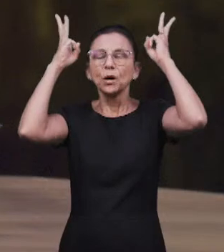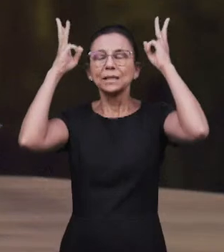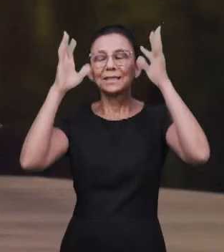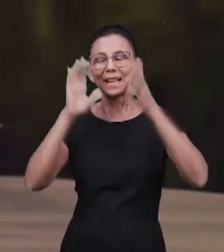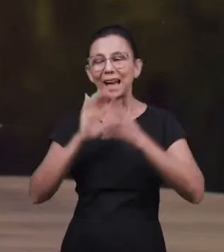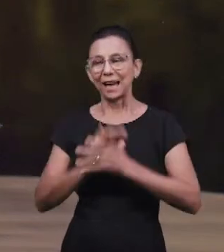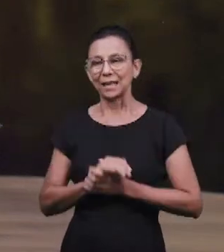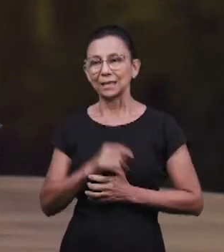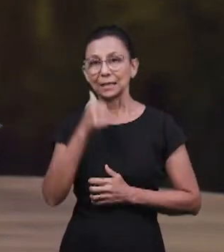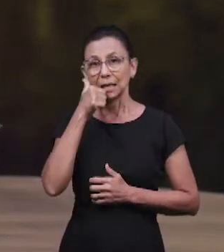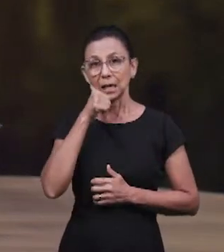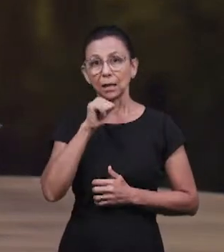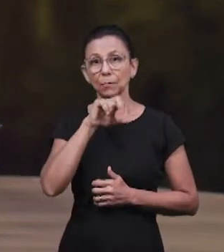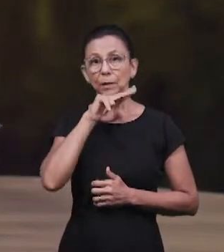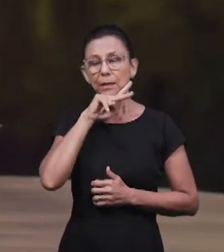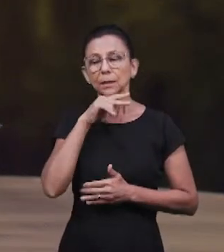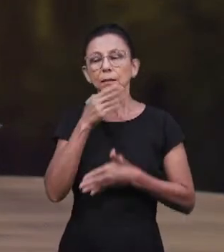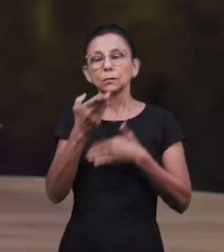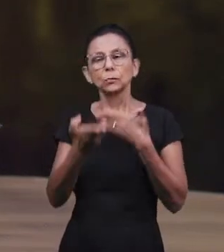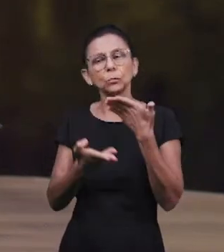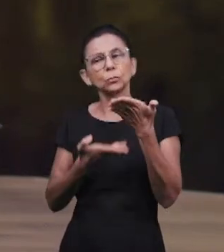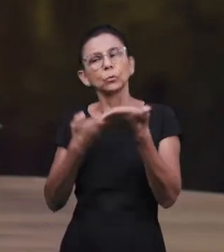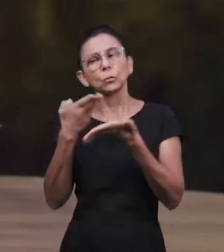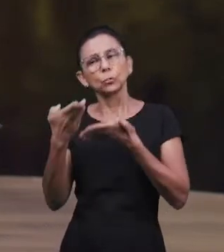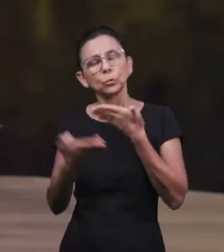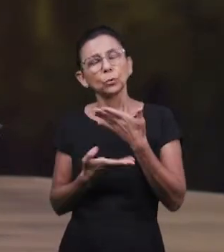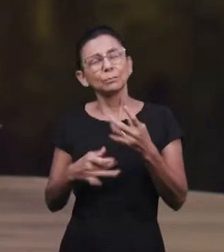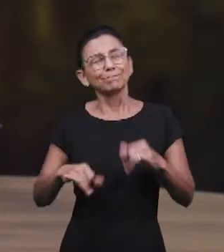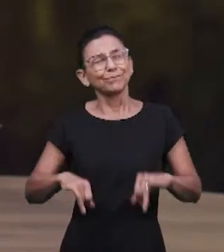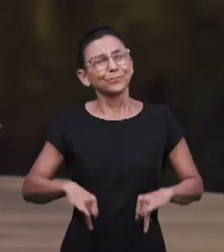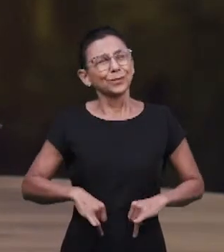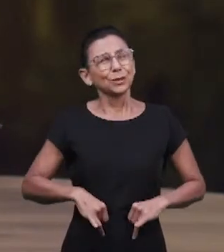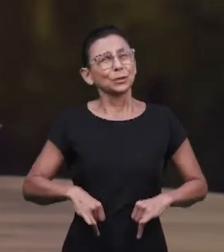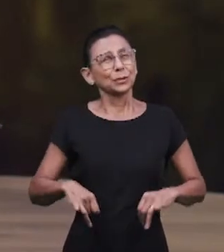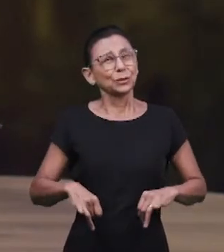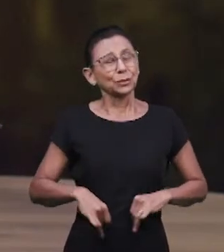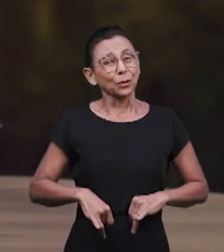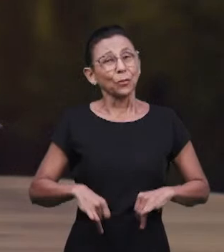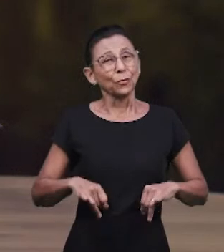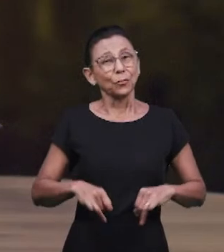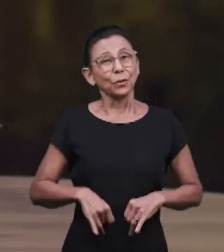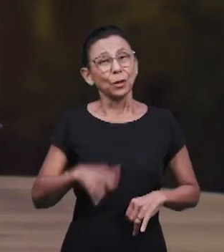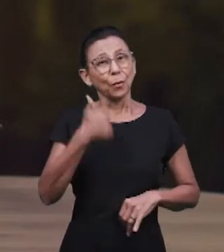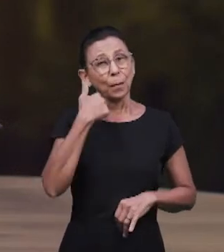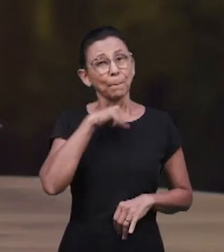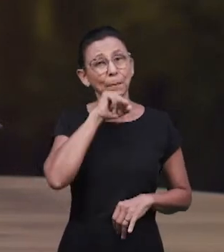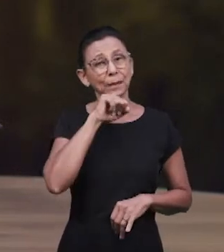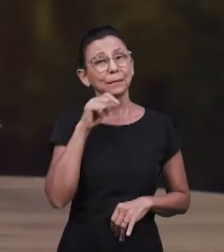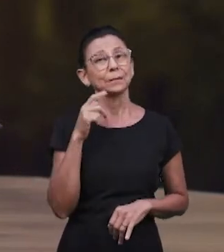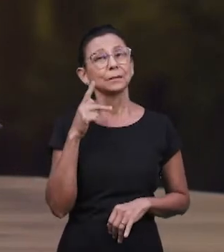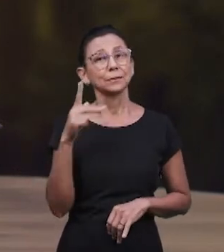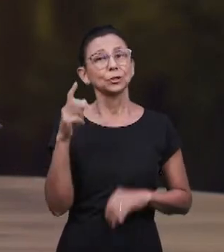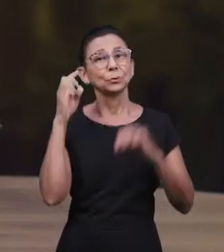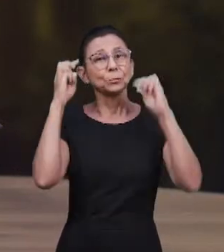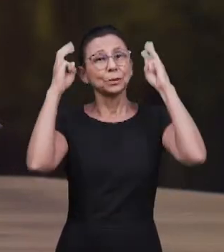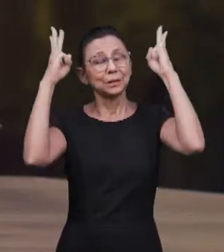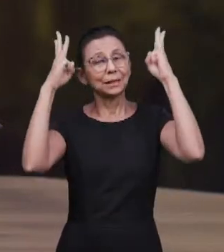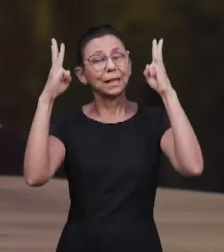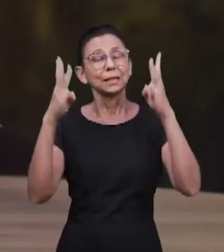mãe muito cuidadosa e foi uma mãe que sofreu muito, porque